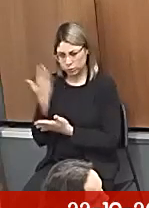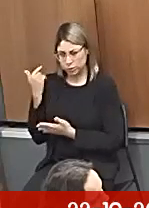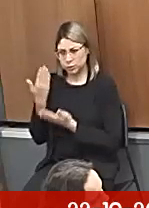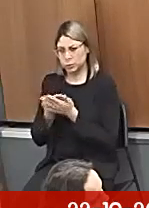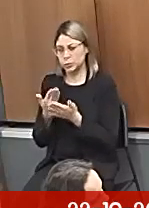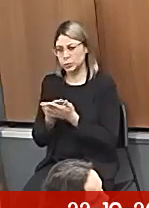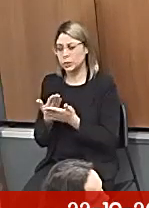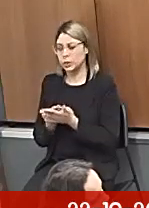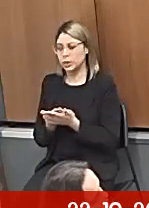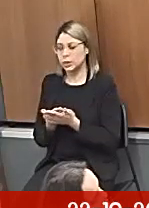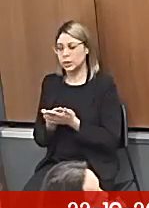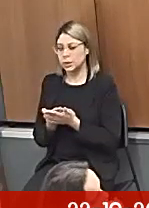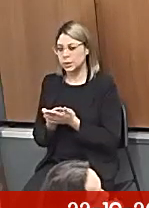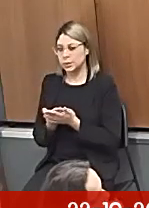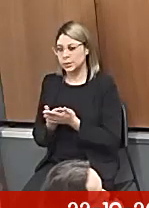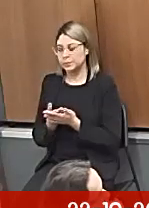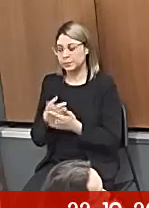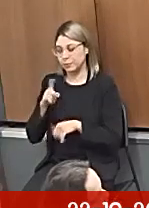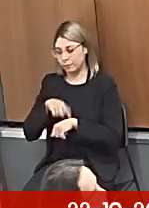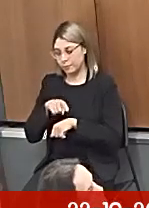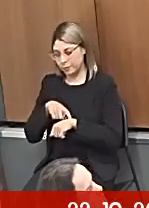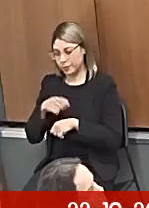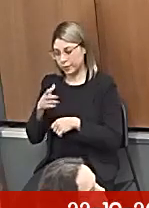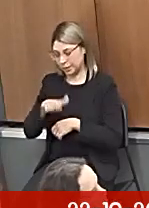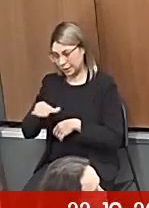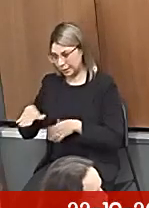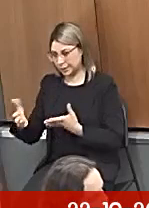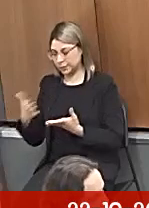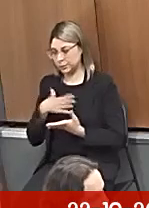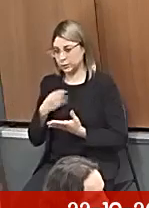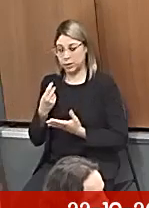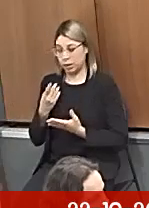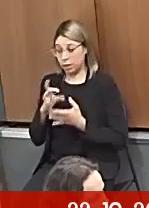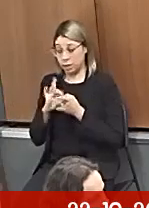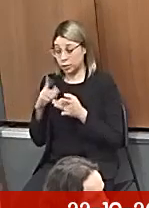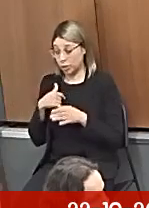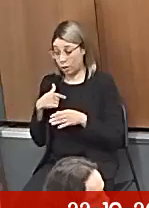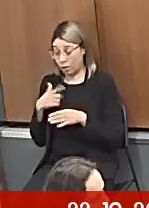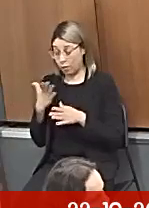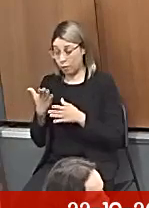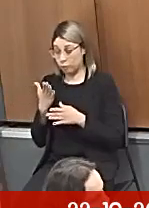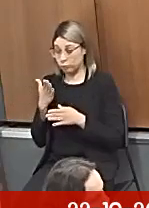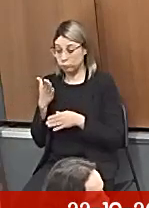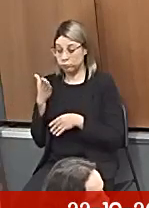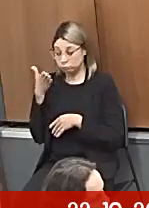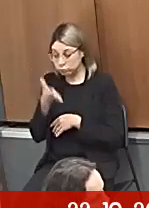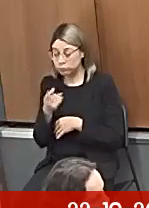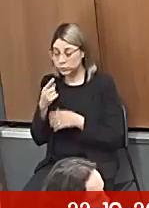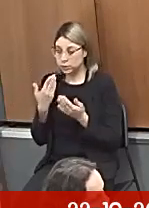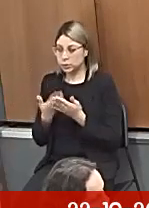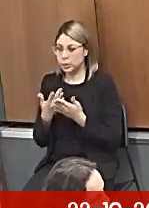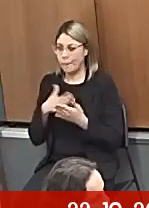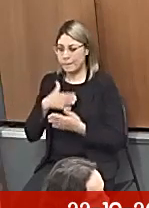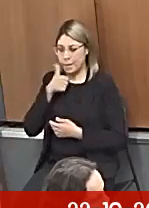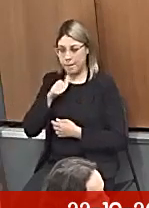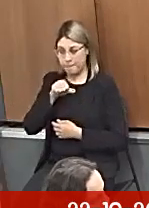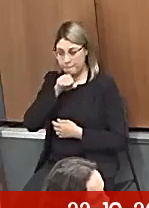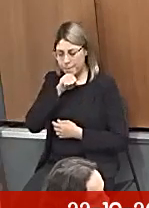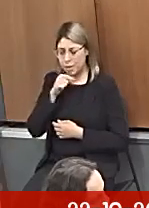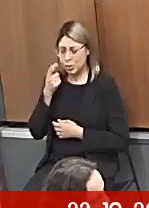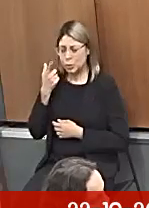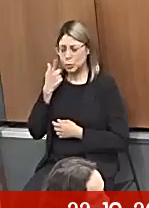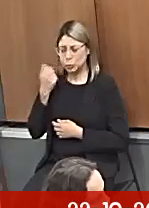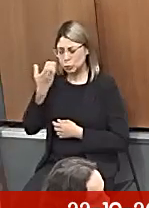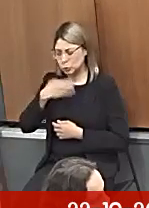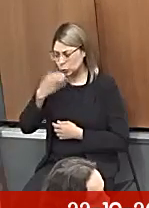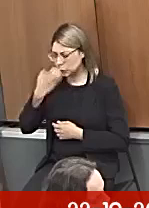numa escola durante a alfabetização, não deixaram eu passar na porta da escola, né? E minha mãe chorando, voltando para